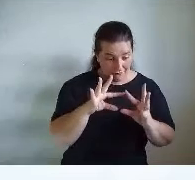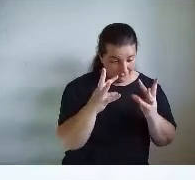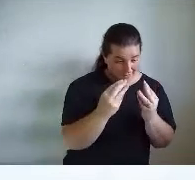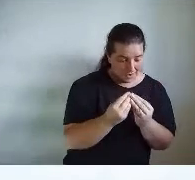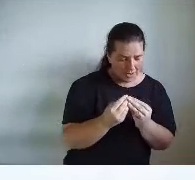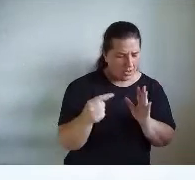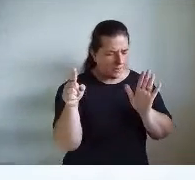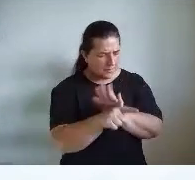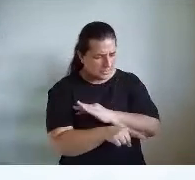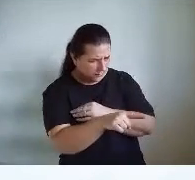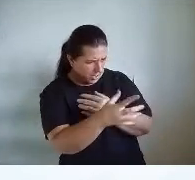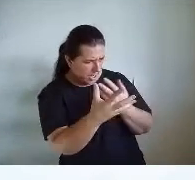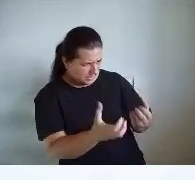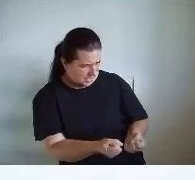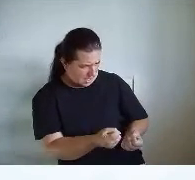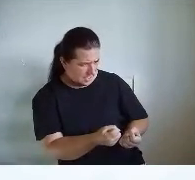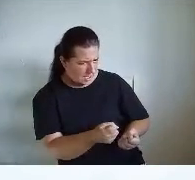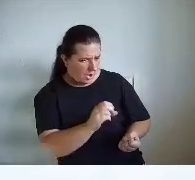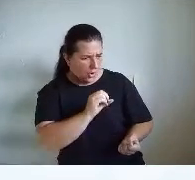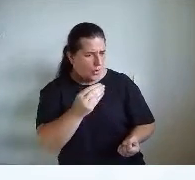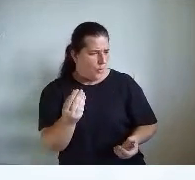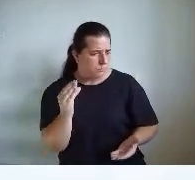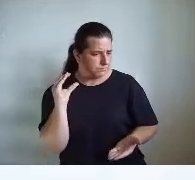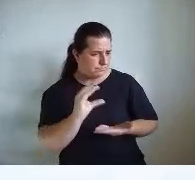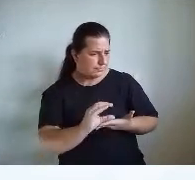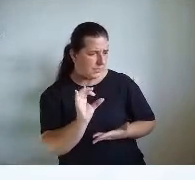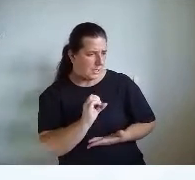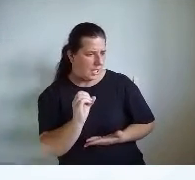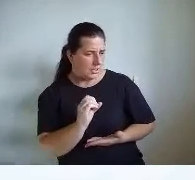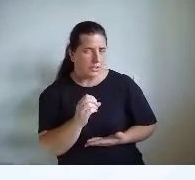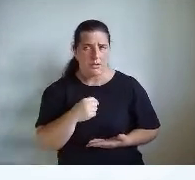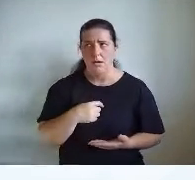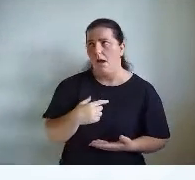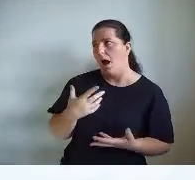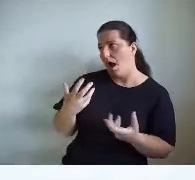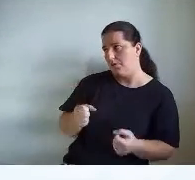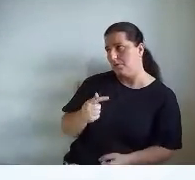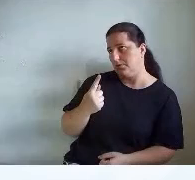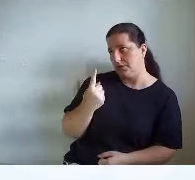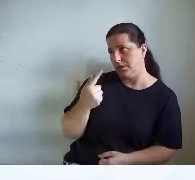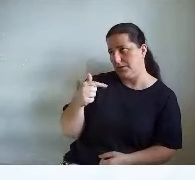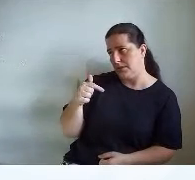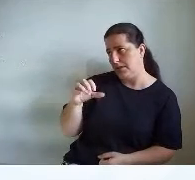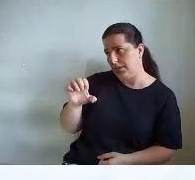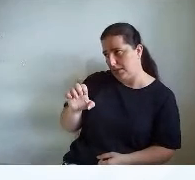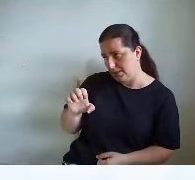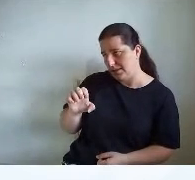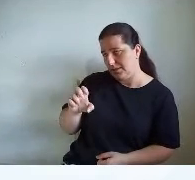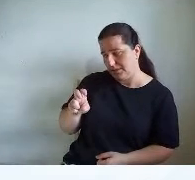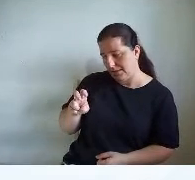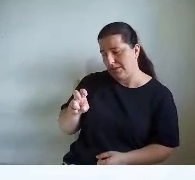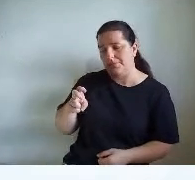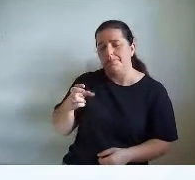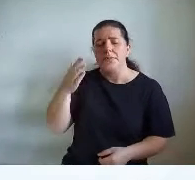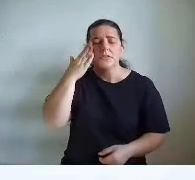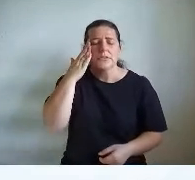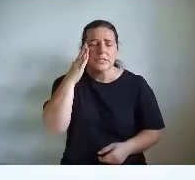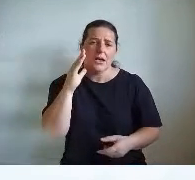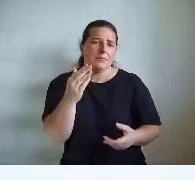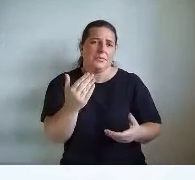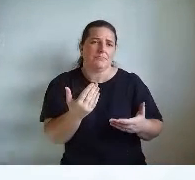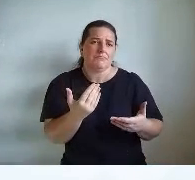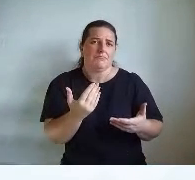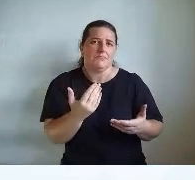auxílio, ou fica sem nada, ela vai pegar o que lhe der. Claro. Mas a gente já sabe que não vai ser suficiente. E a fome, ela sim está